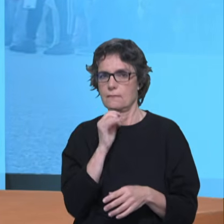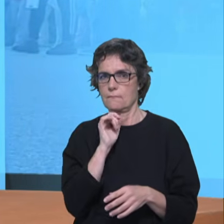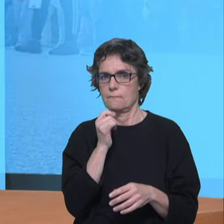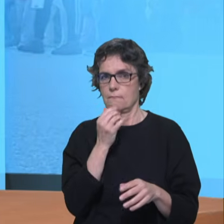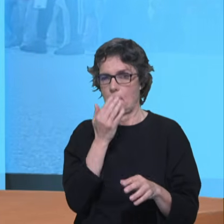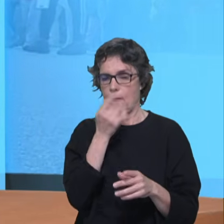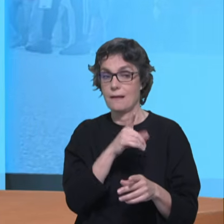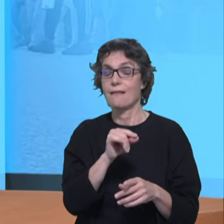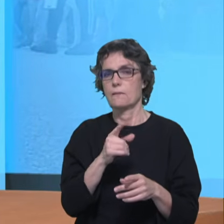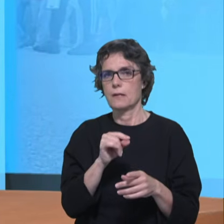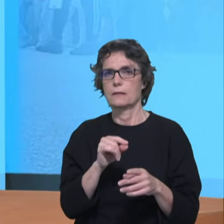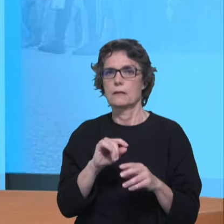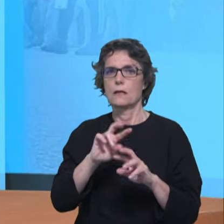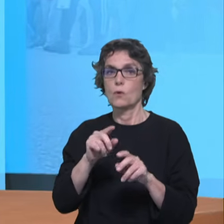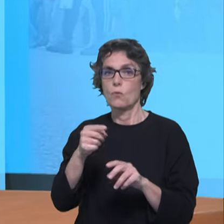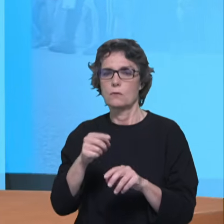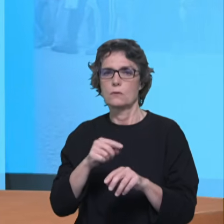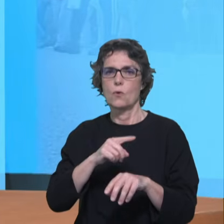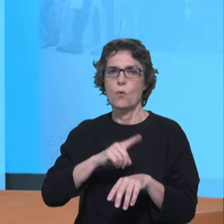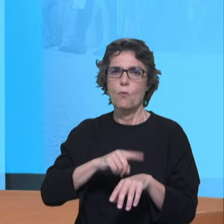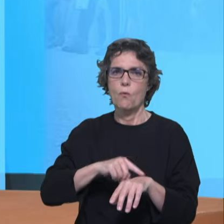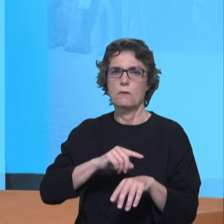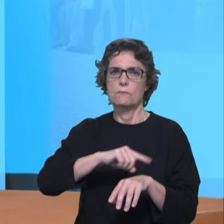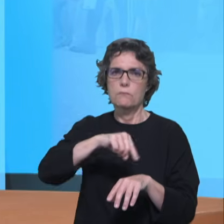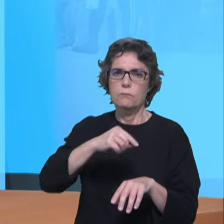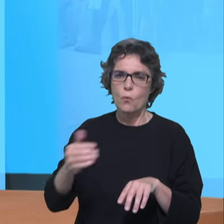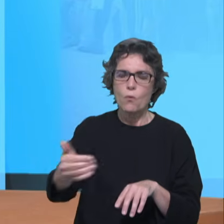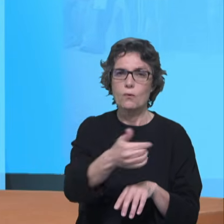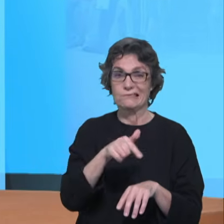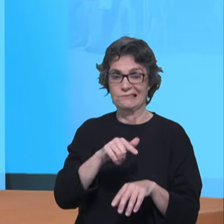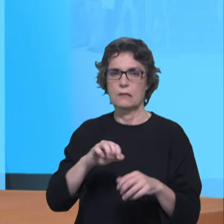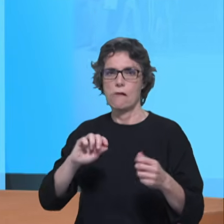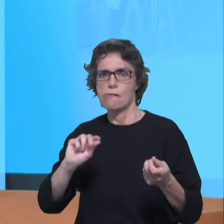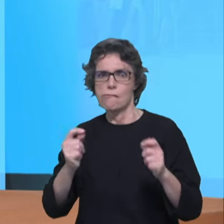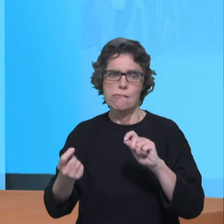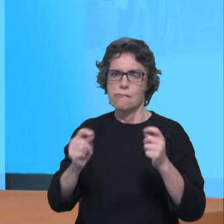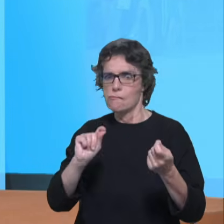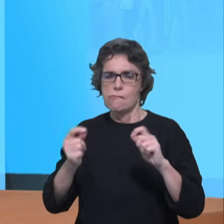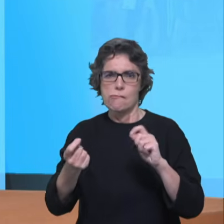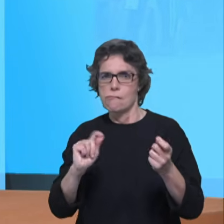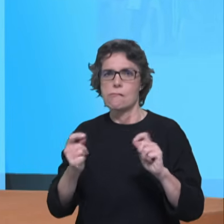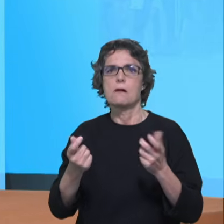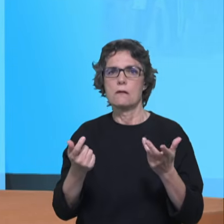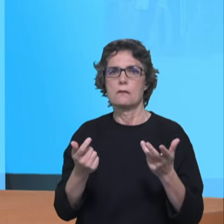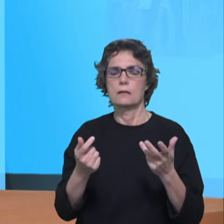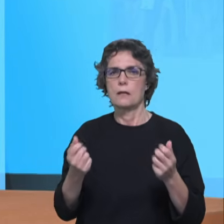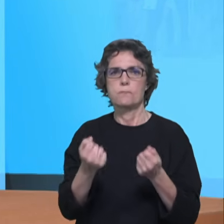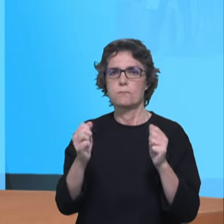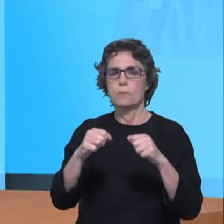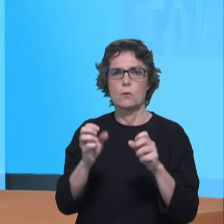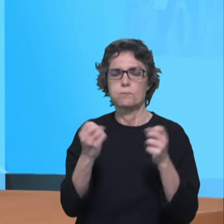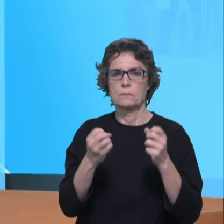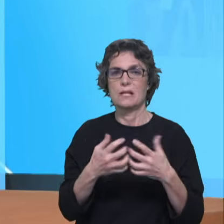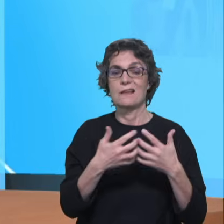também é um dos fatores de maior discórdia e maior desentendimento entre os três eixos,